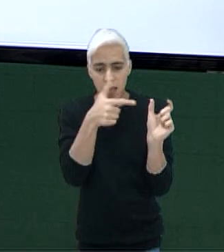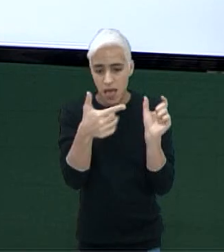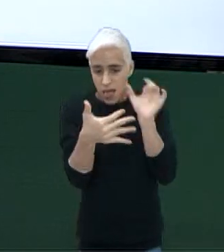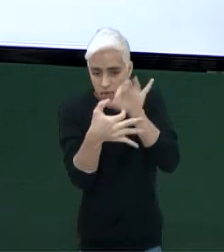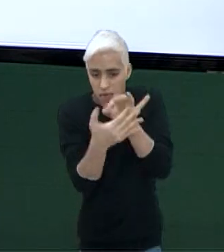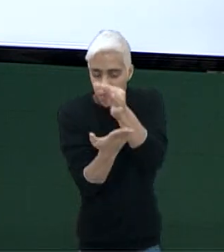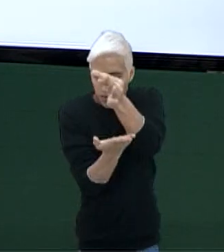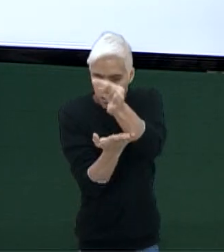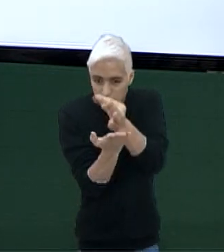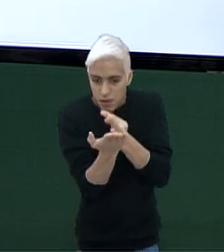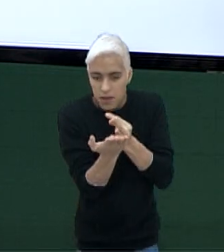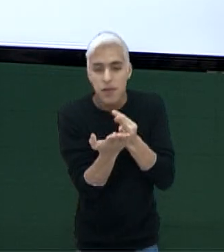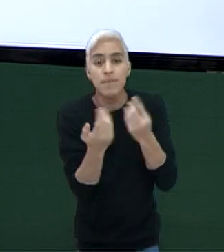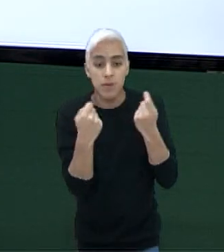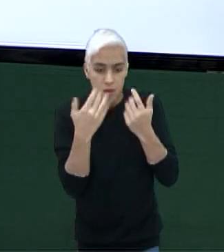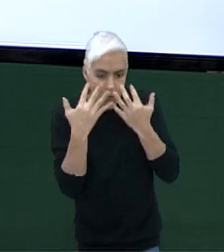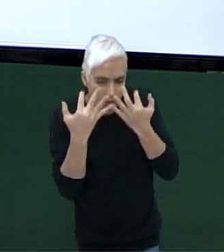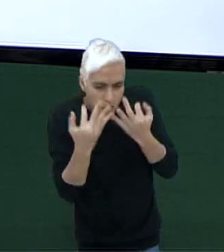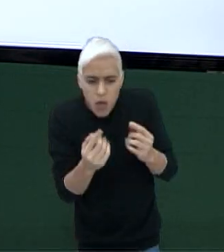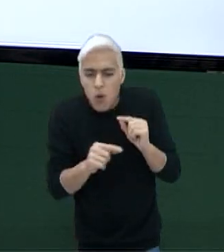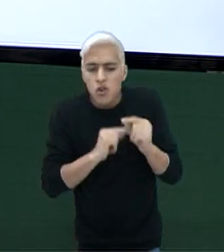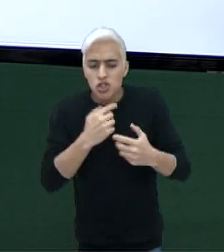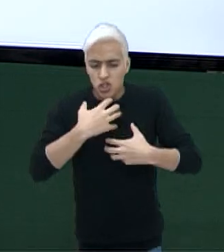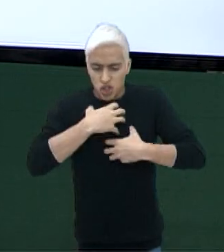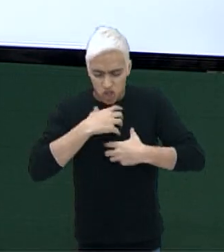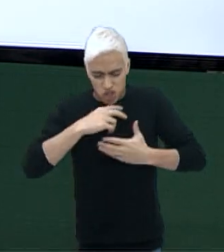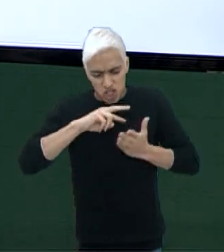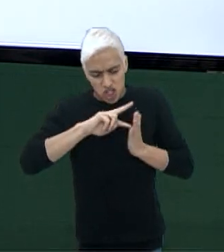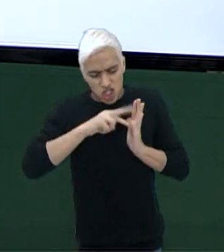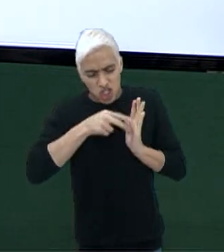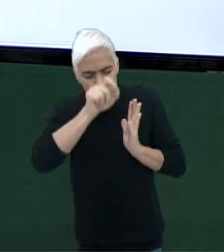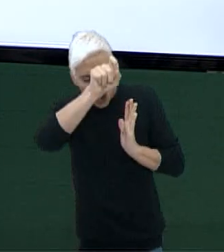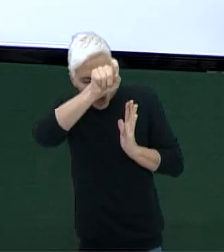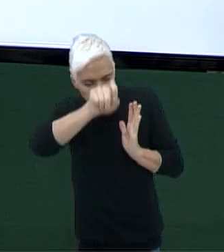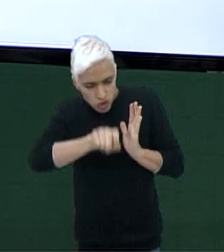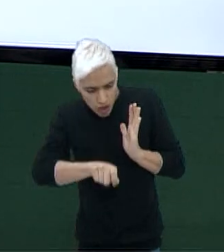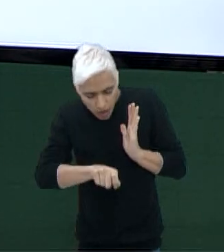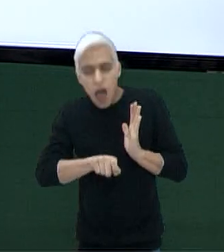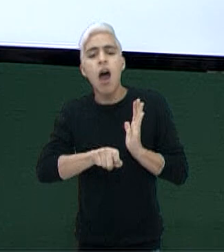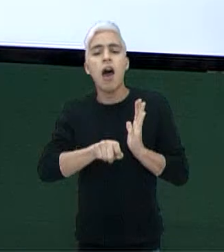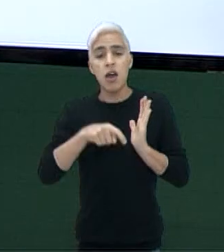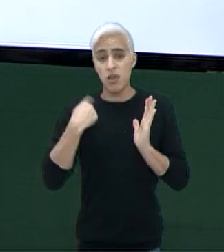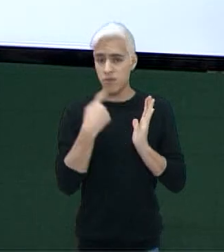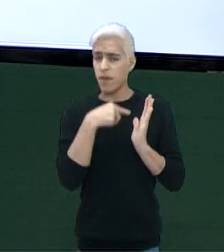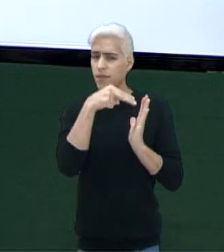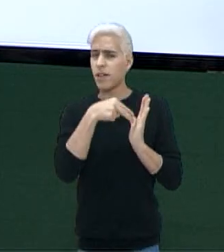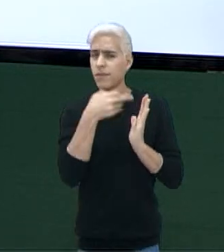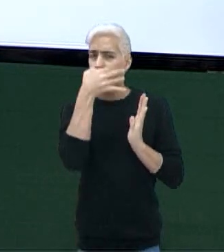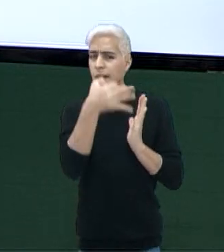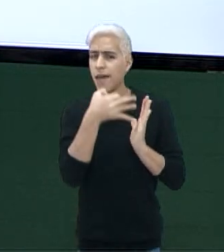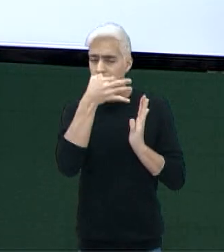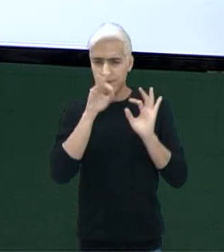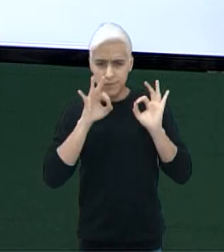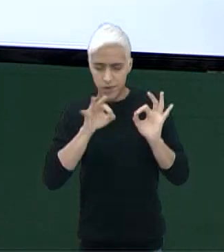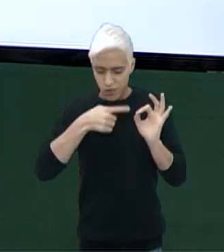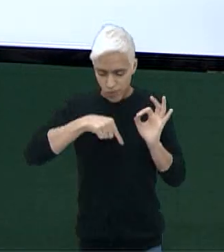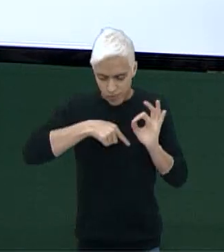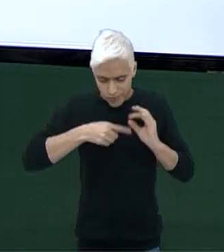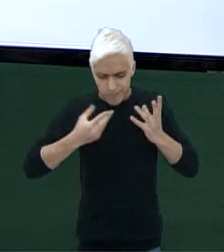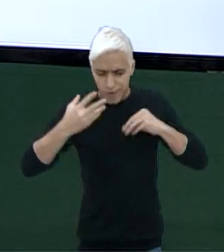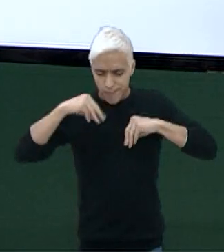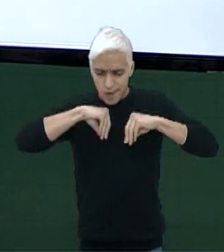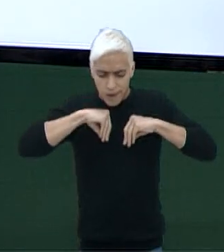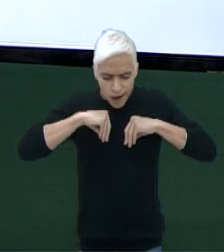ficar ligado com esses sentidos que estão sendo construídos aí como leitores críticos que nós estamos nos